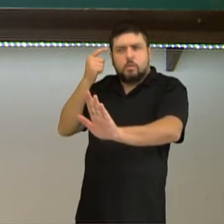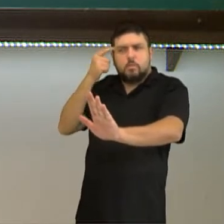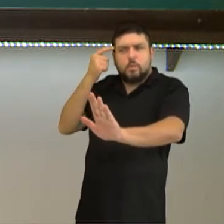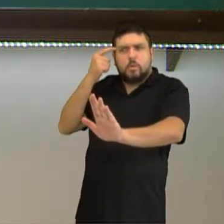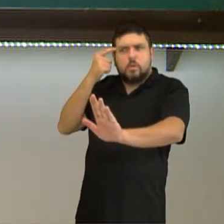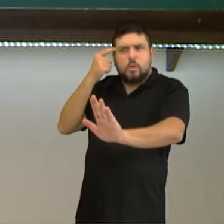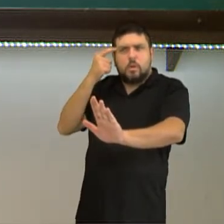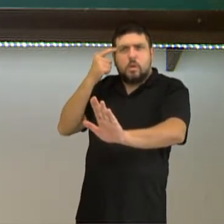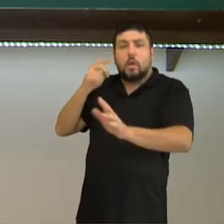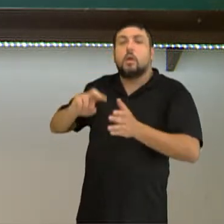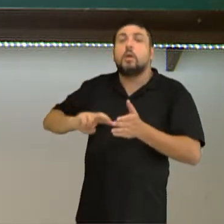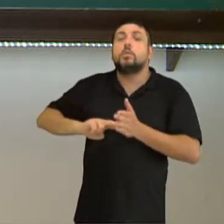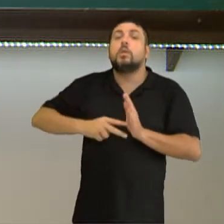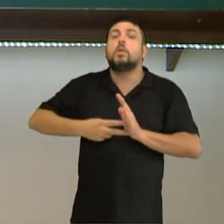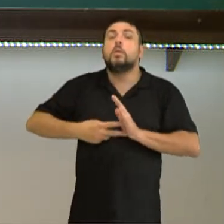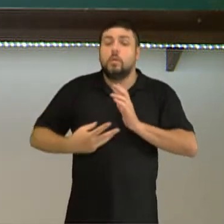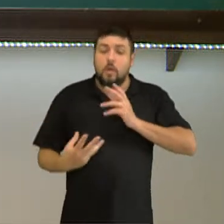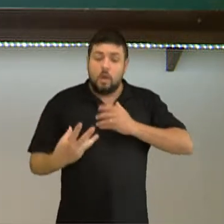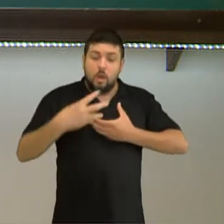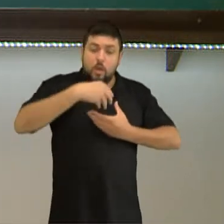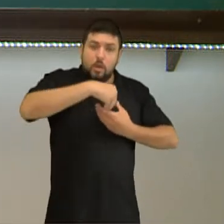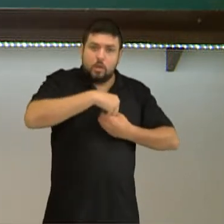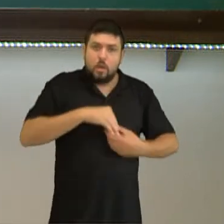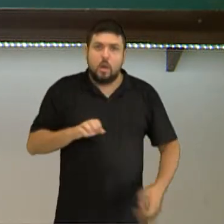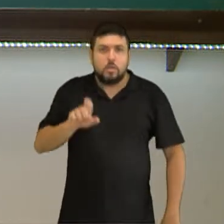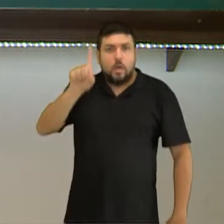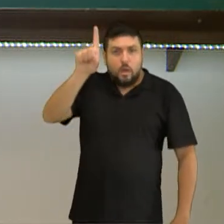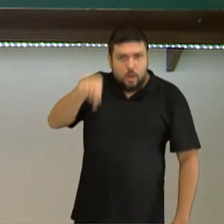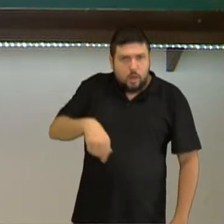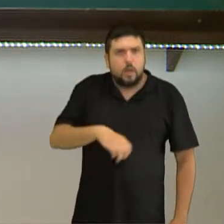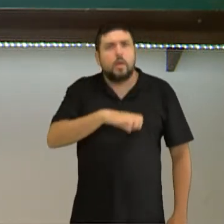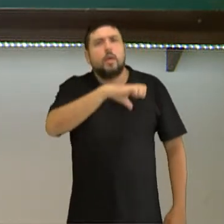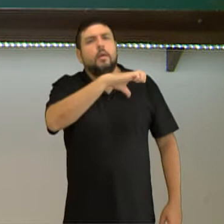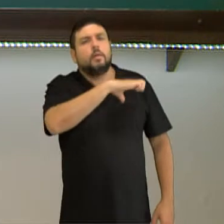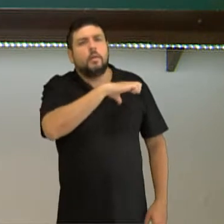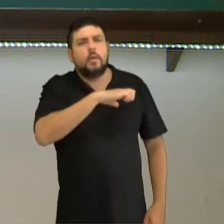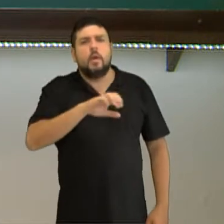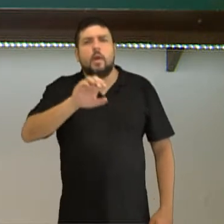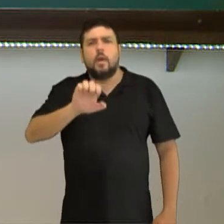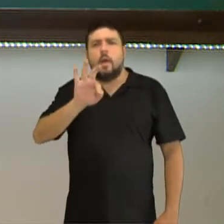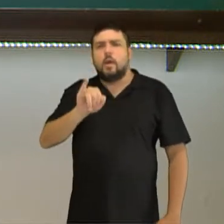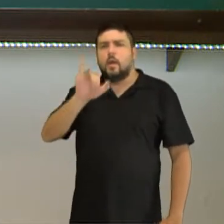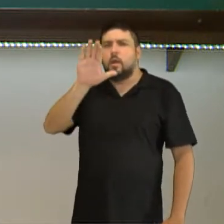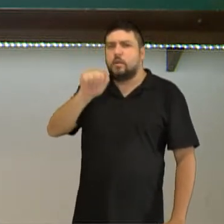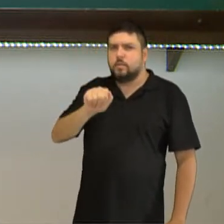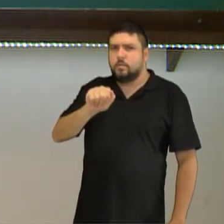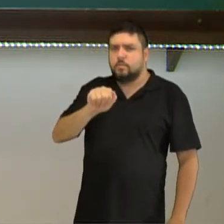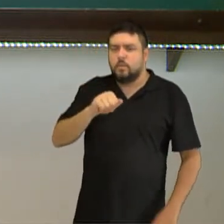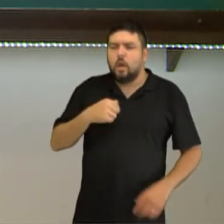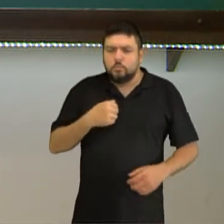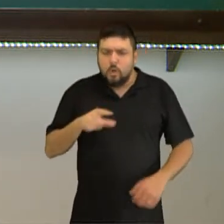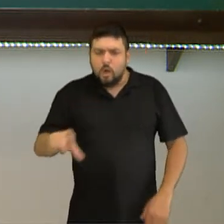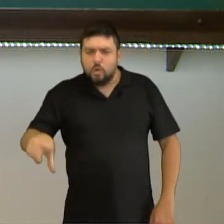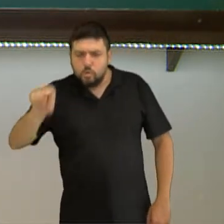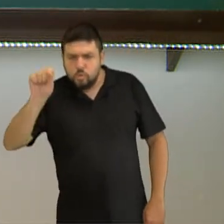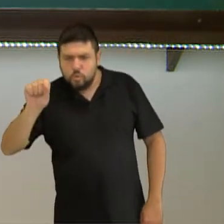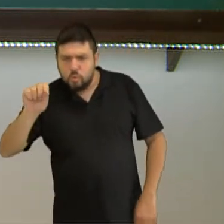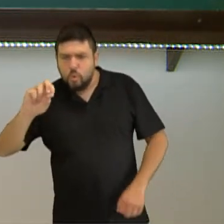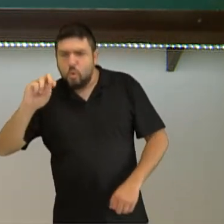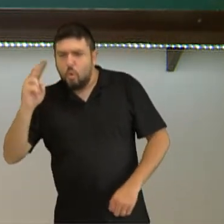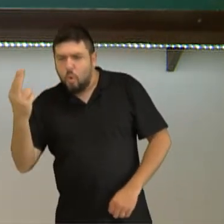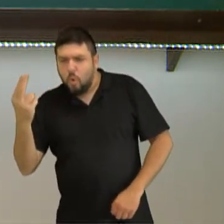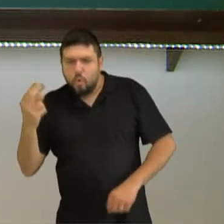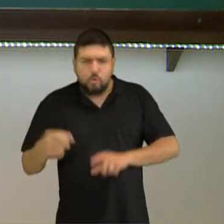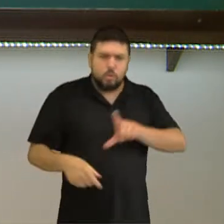pensamento ético. E você vai decidir a partir disso: aceito escolher esse caminho ou não aceito, escolherei